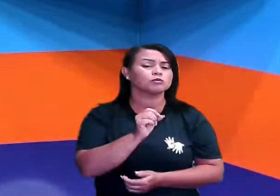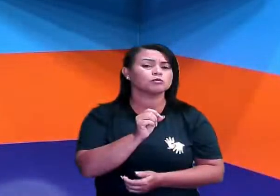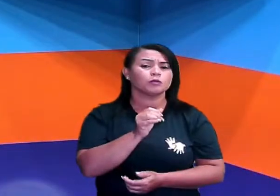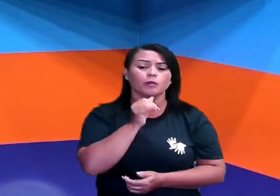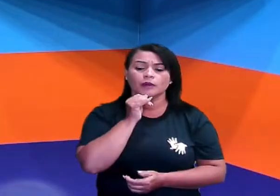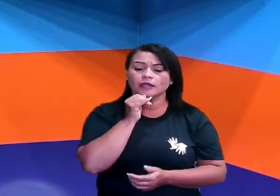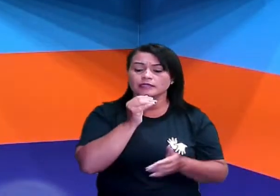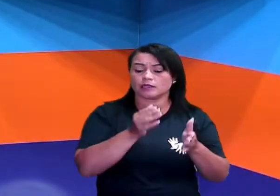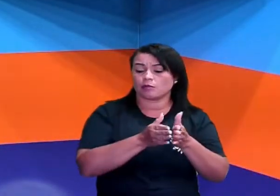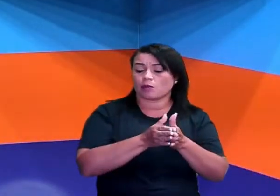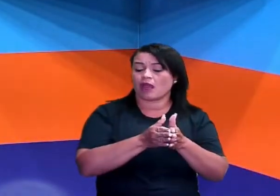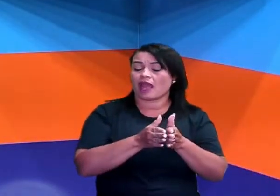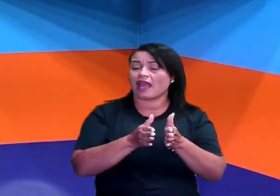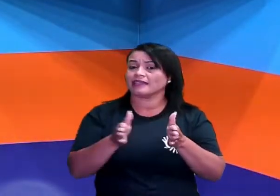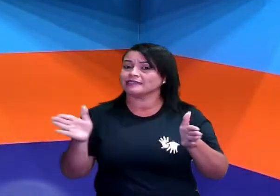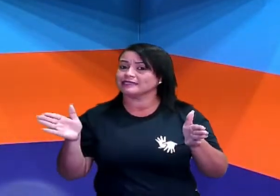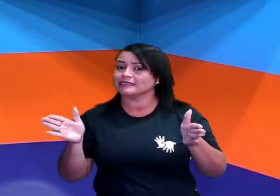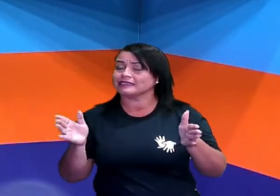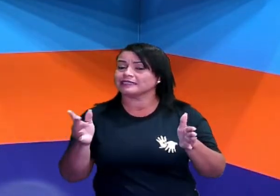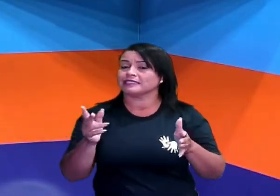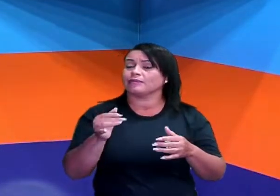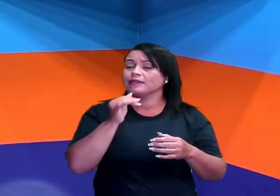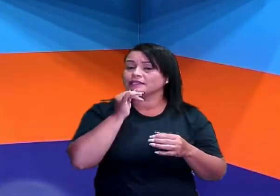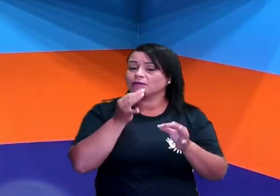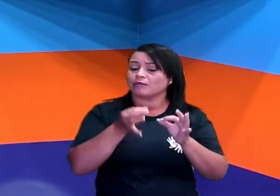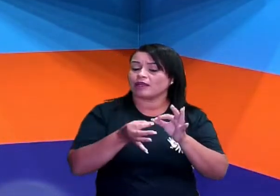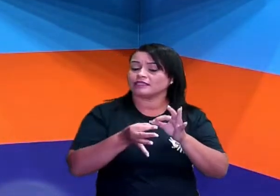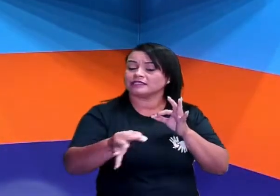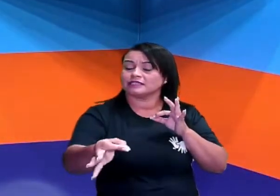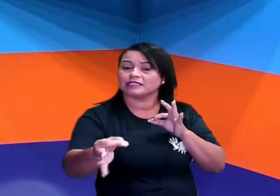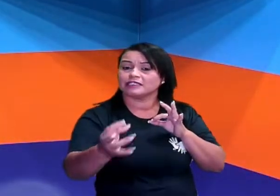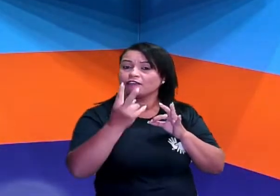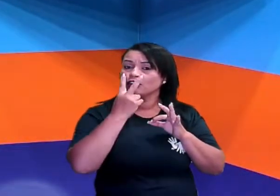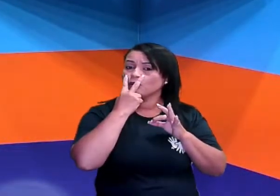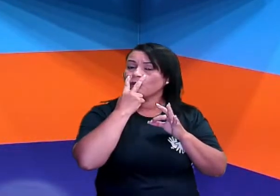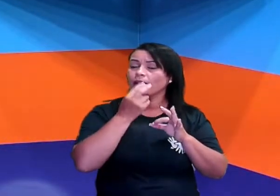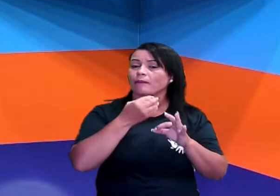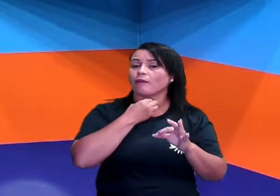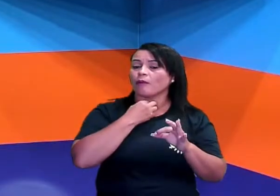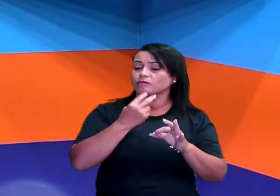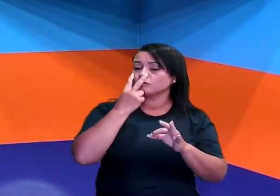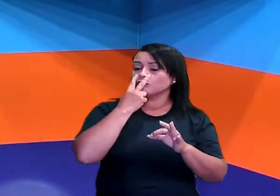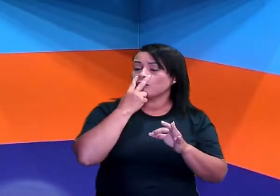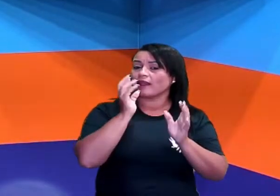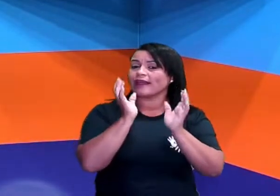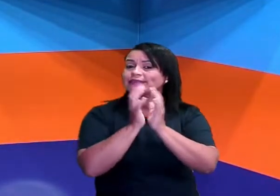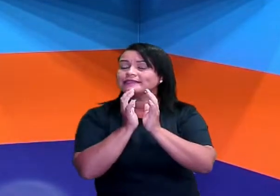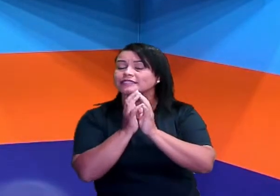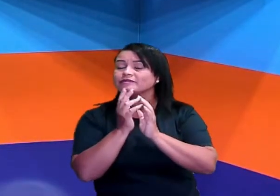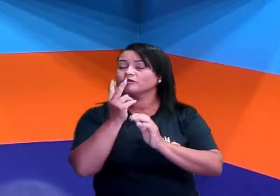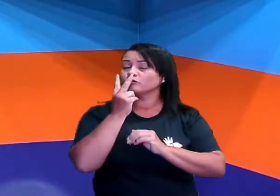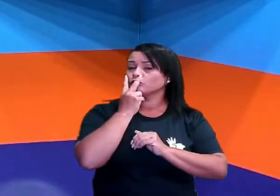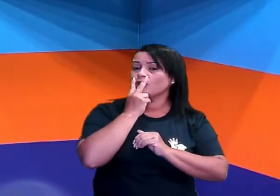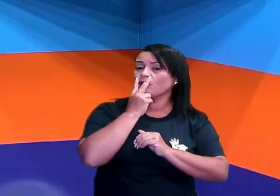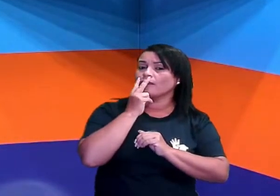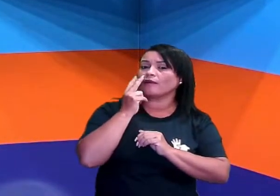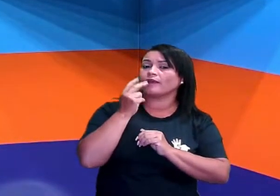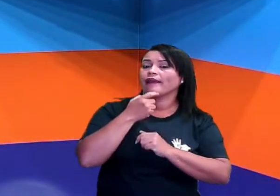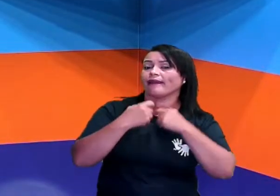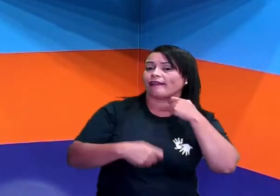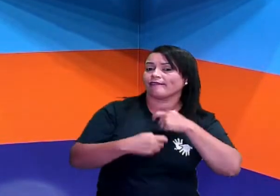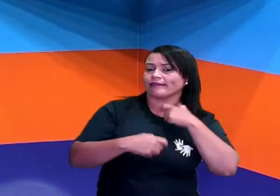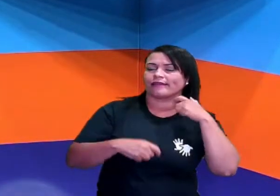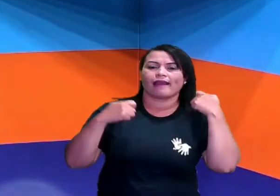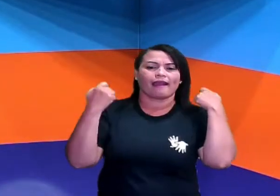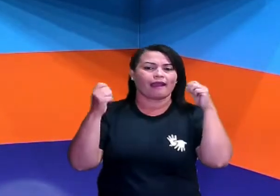supor, de Vitória a Pombos, Vitória Recife, né? Vitória Gravatá, Vitória Caruaru,